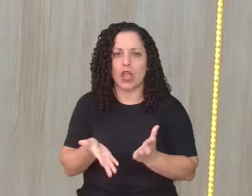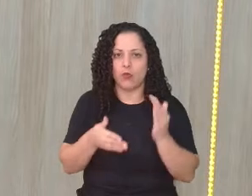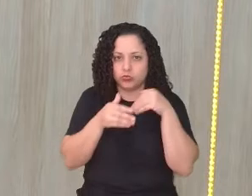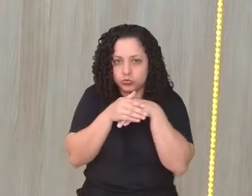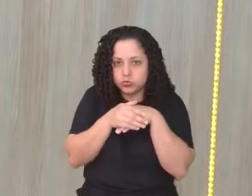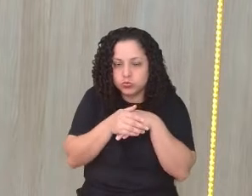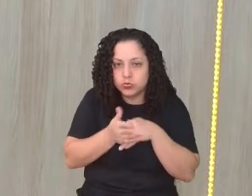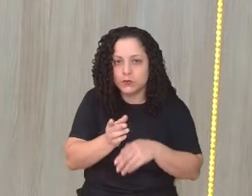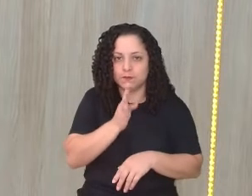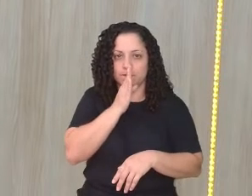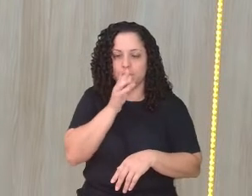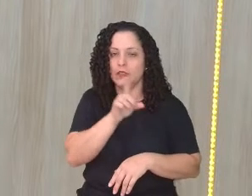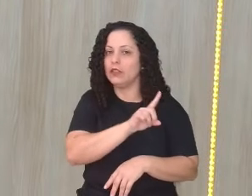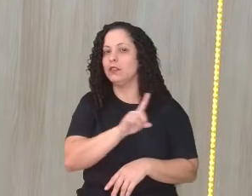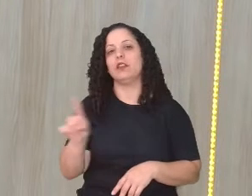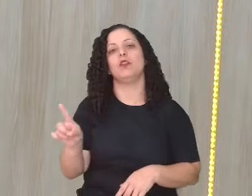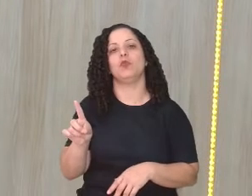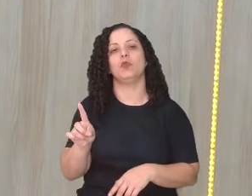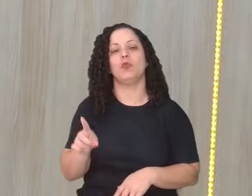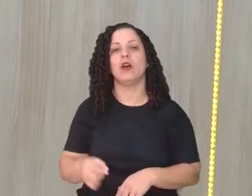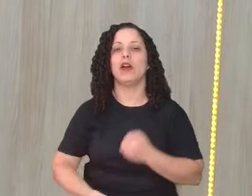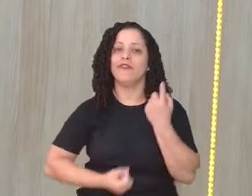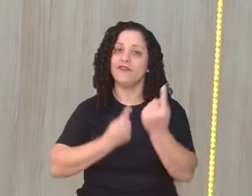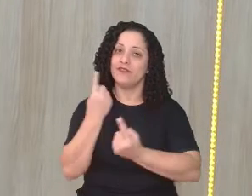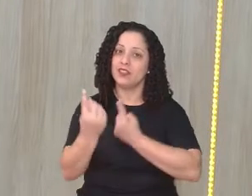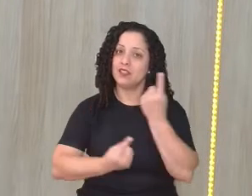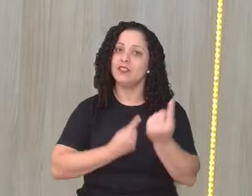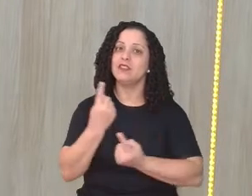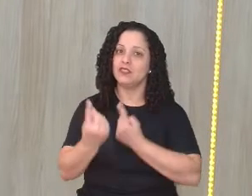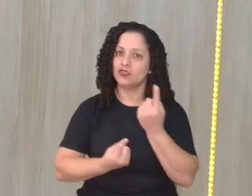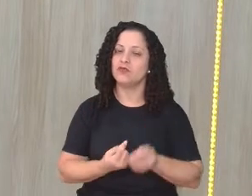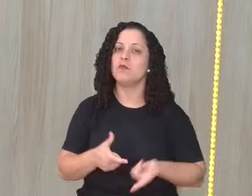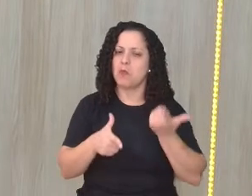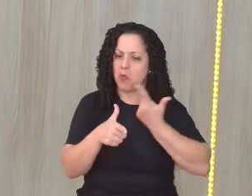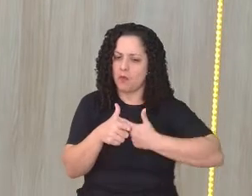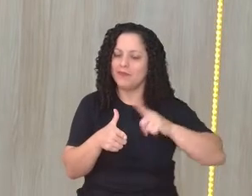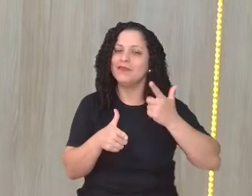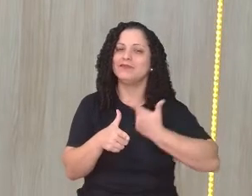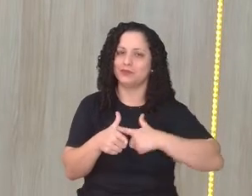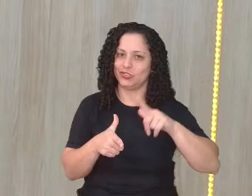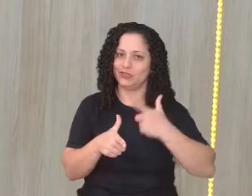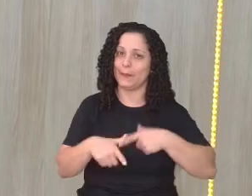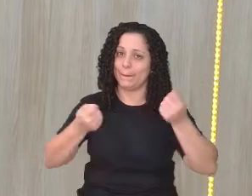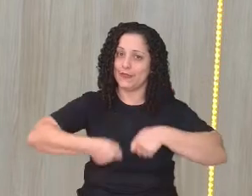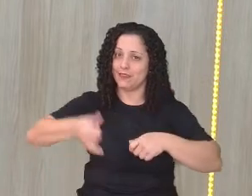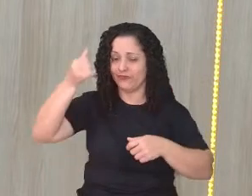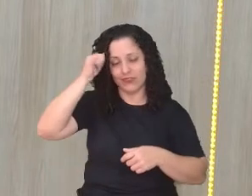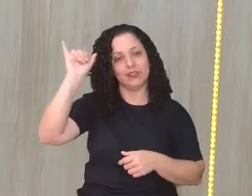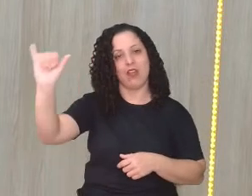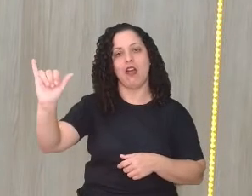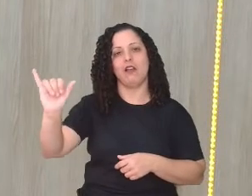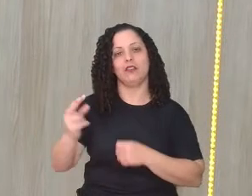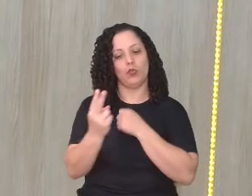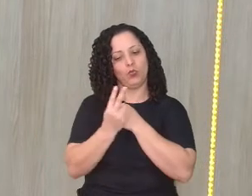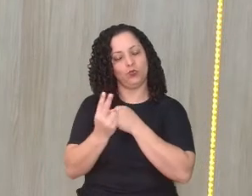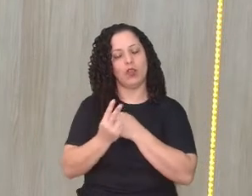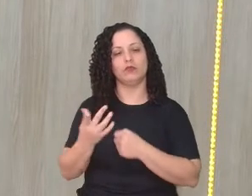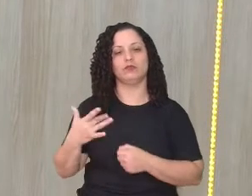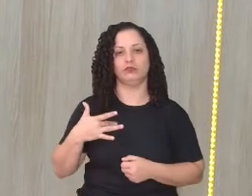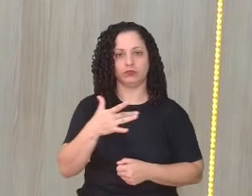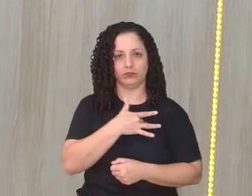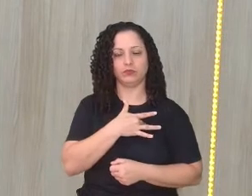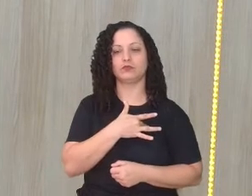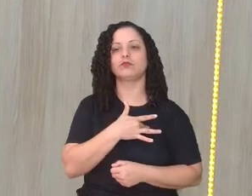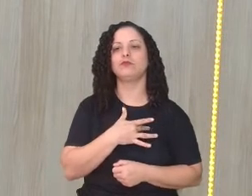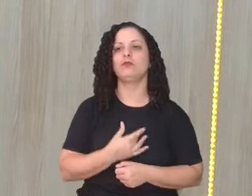incômodo, porque a gente já viu aqui que podemos evitar uma série de doenças se nós tivermos cuidado, né? O